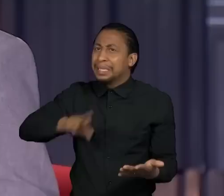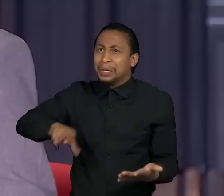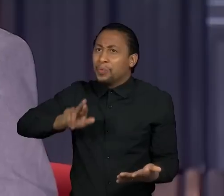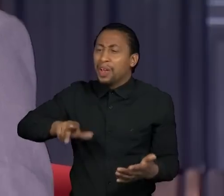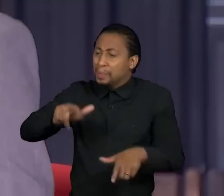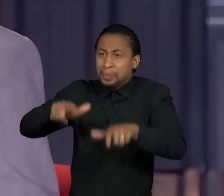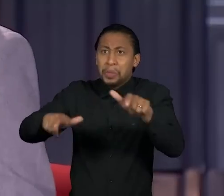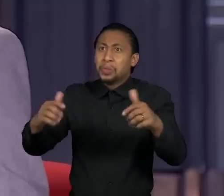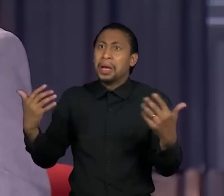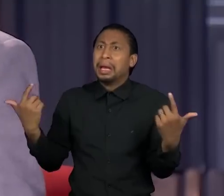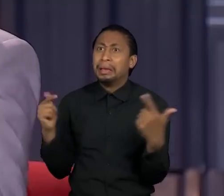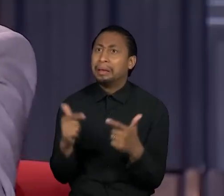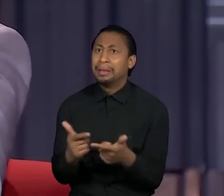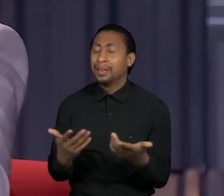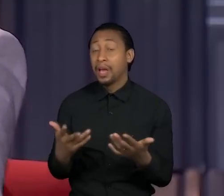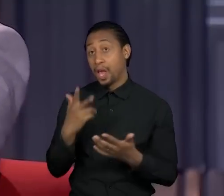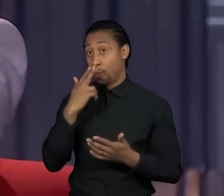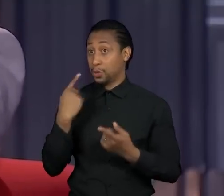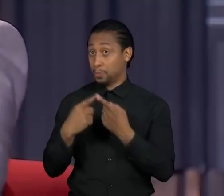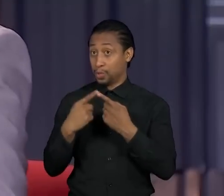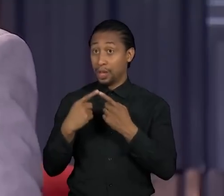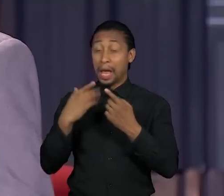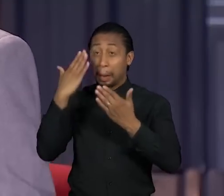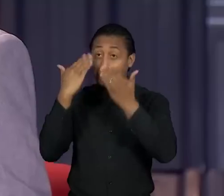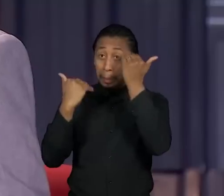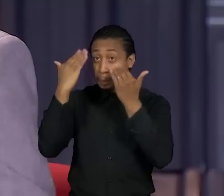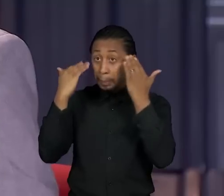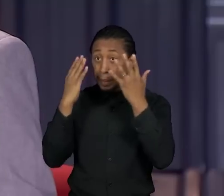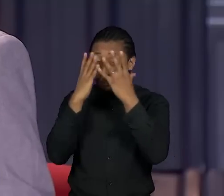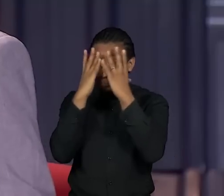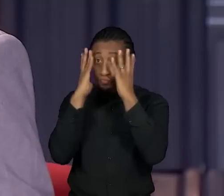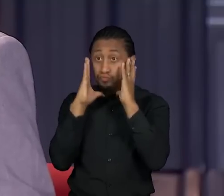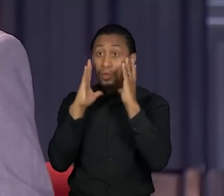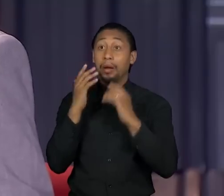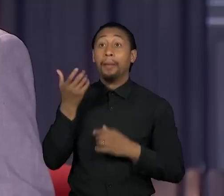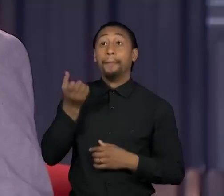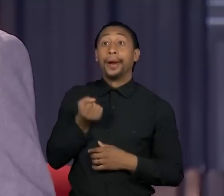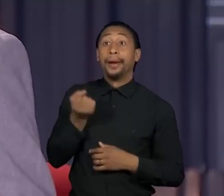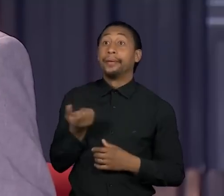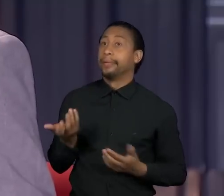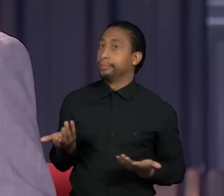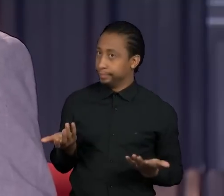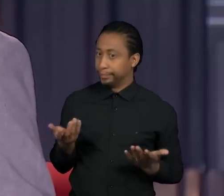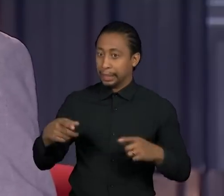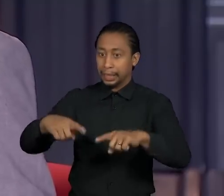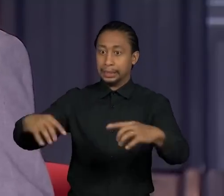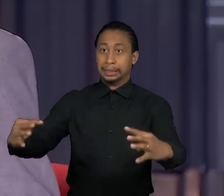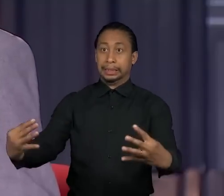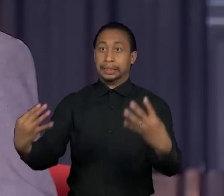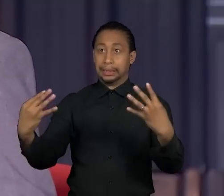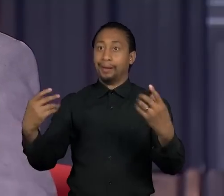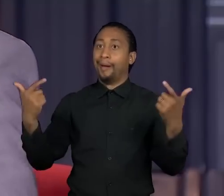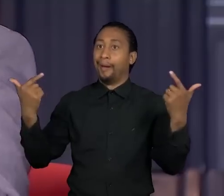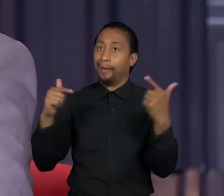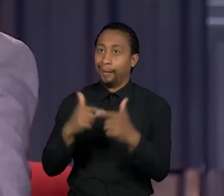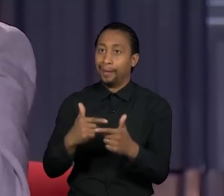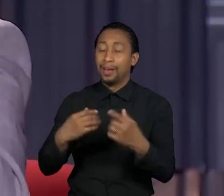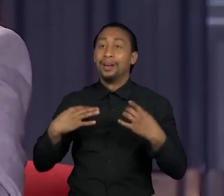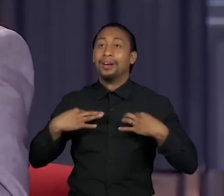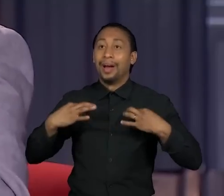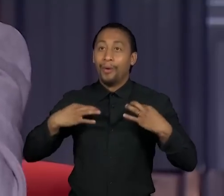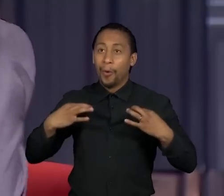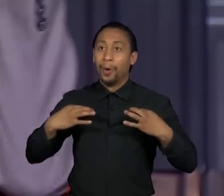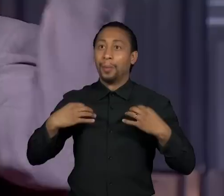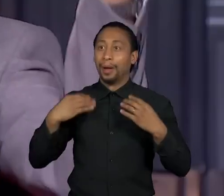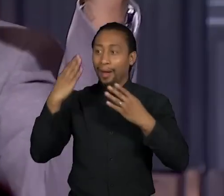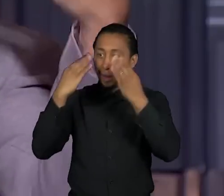ria, talvez porque minha cara era toda branca de tinta guache. Sim. Então a galera via a roupa, via o